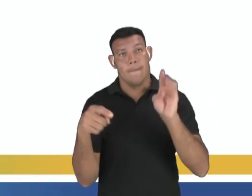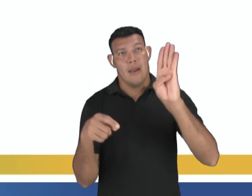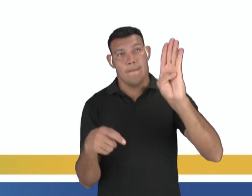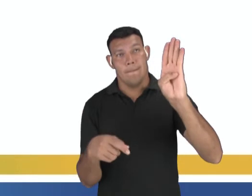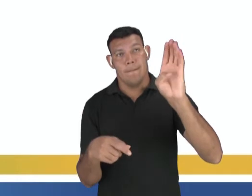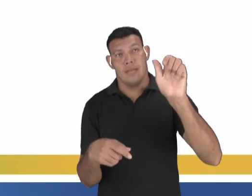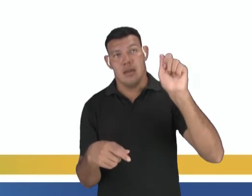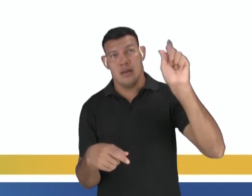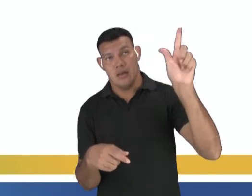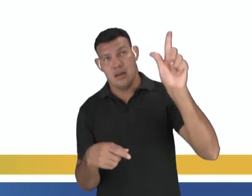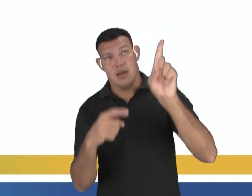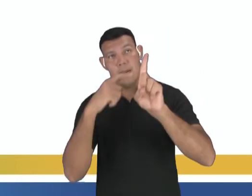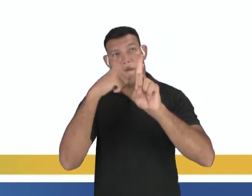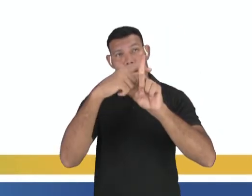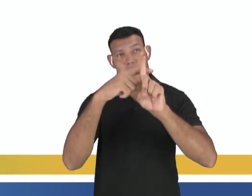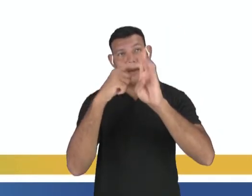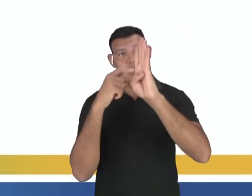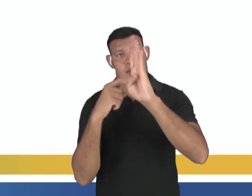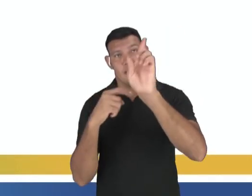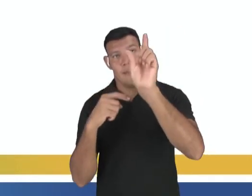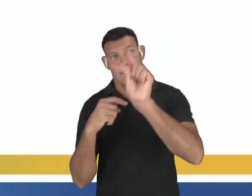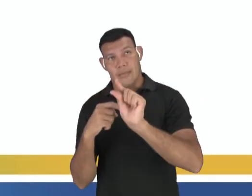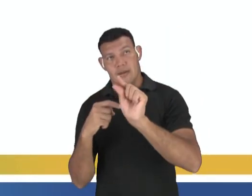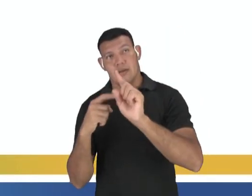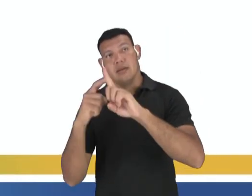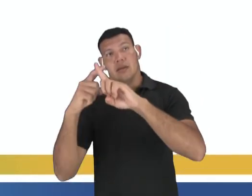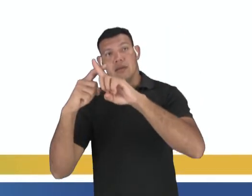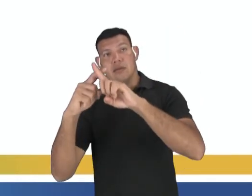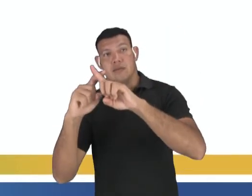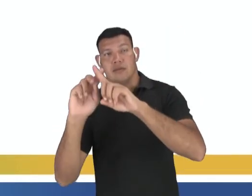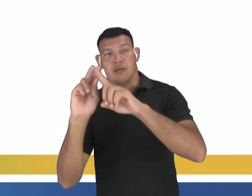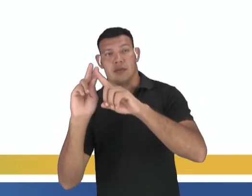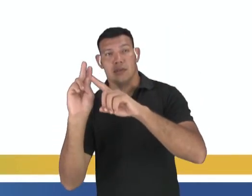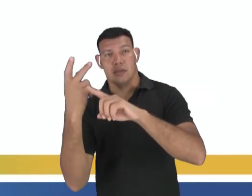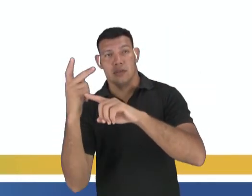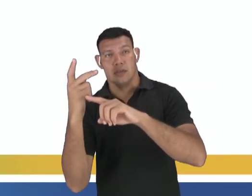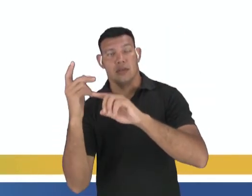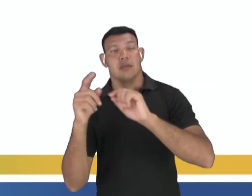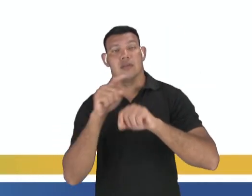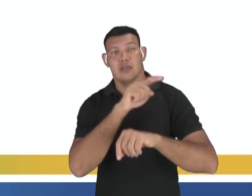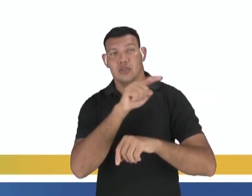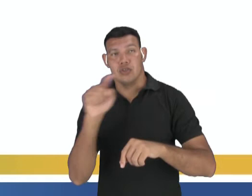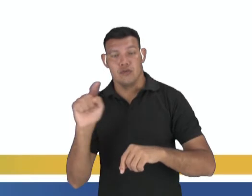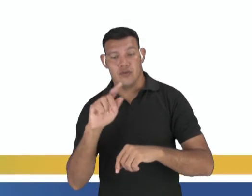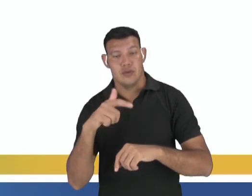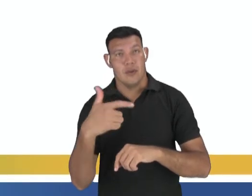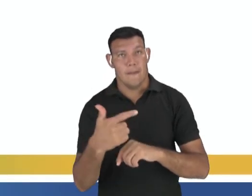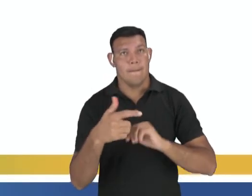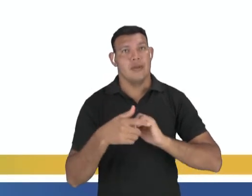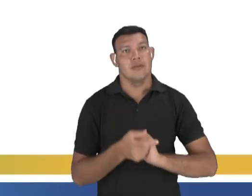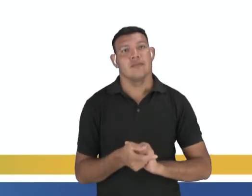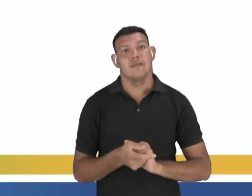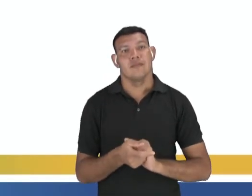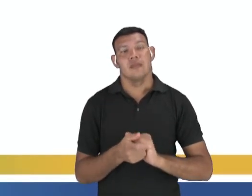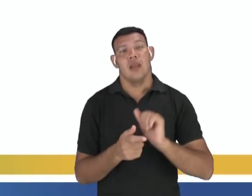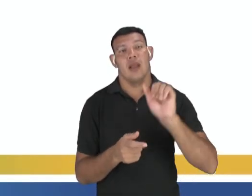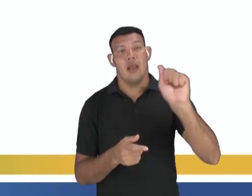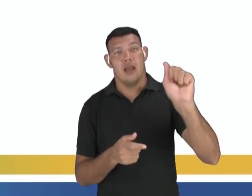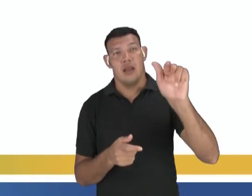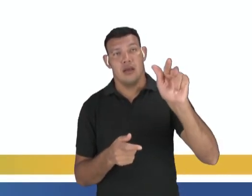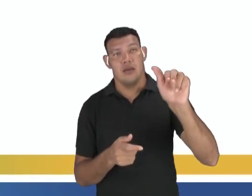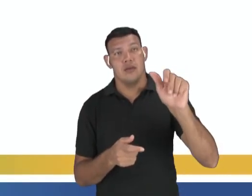15 multiplicado por 16 sobre 2. Primeiramente, eu somo o que está dentro do parênteses. Eu vou ter 33 multiplicado